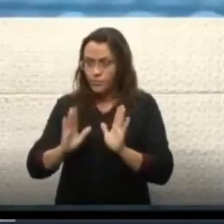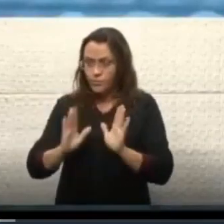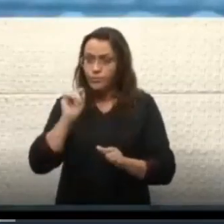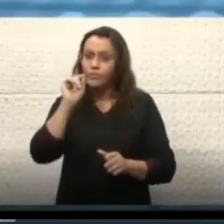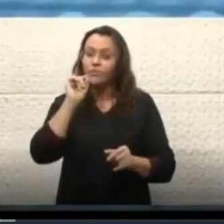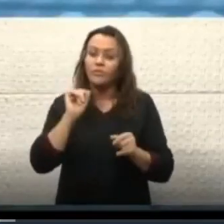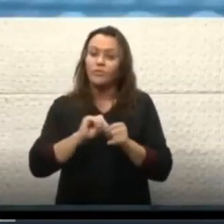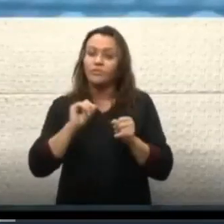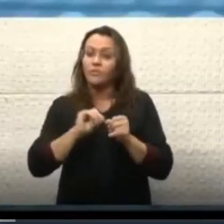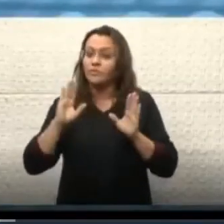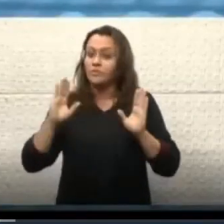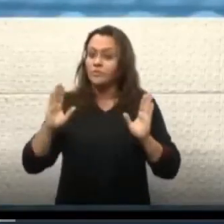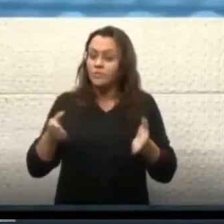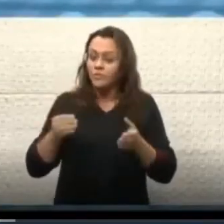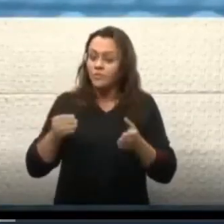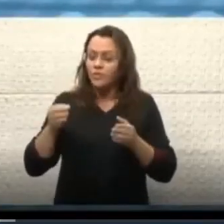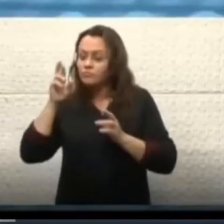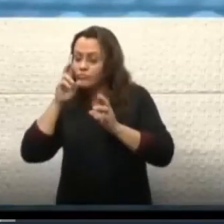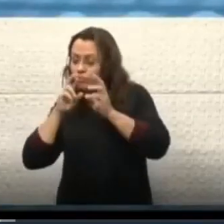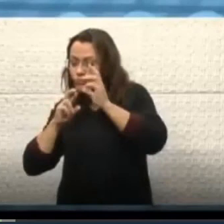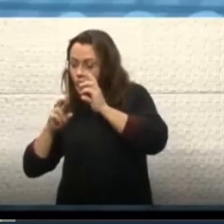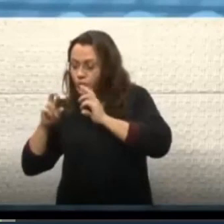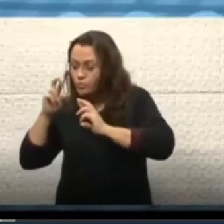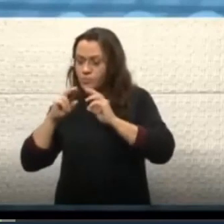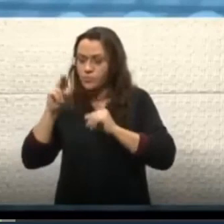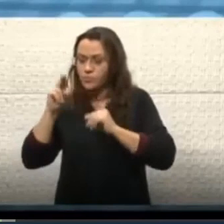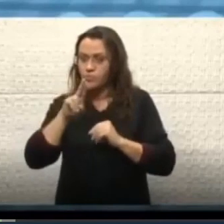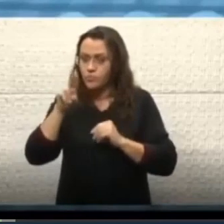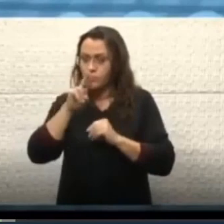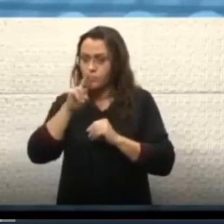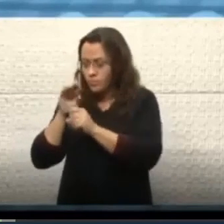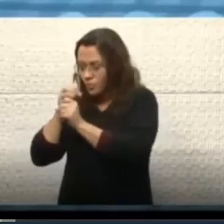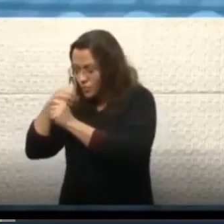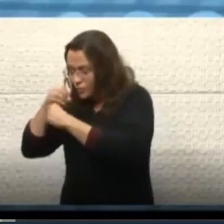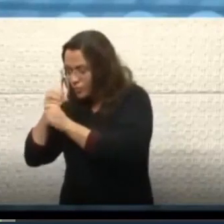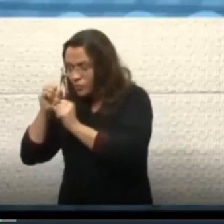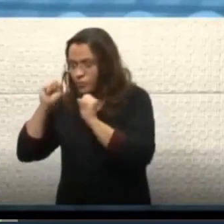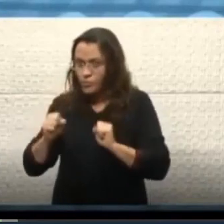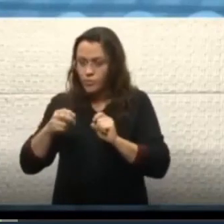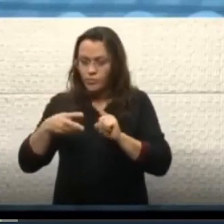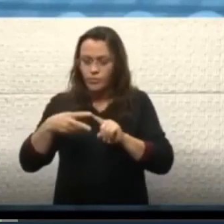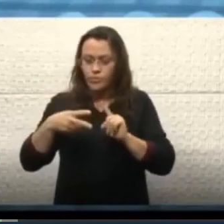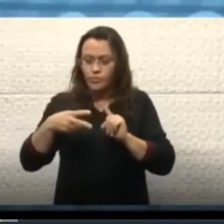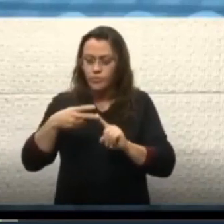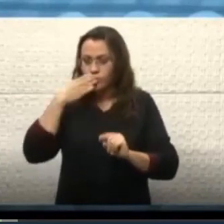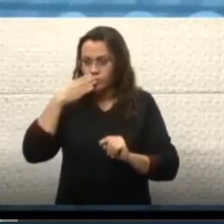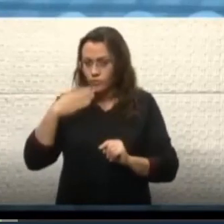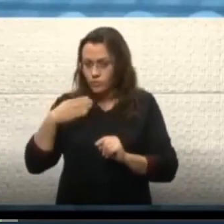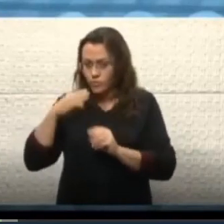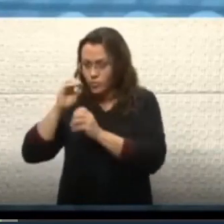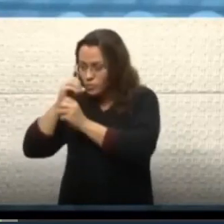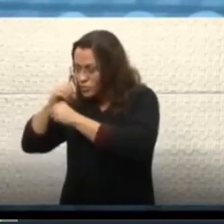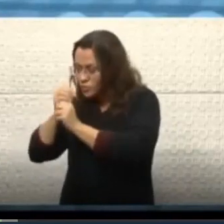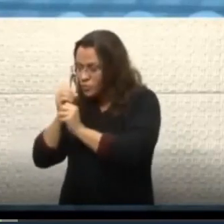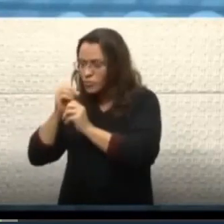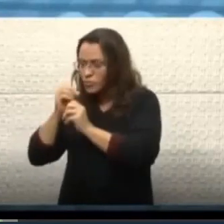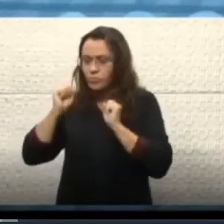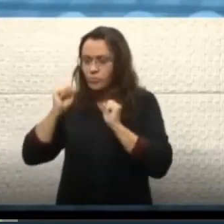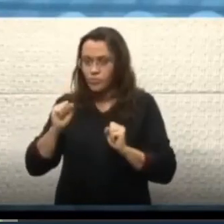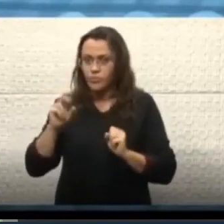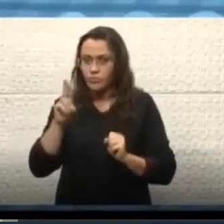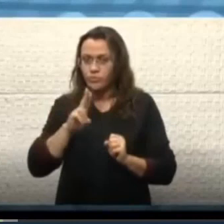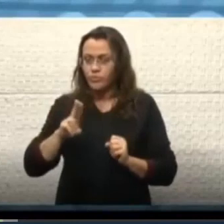o que eu vou fazer agora? Agora eu vou observar através do microscópio. Nós podemos utilizar aí 2 microscópios para ver, já que essas sujidades a